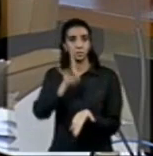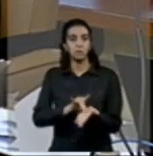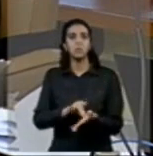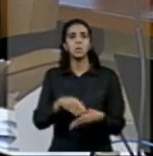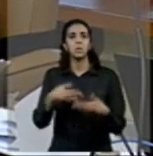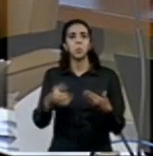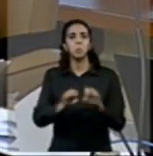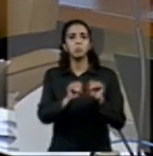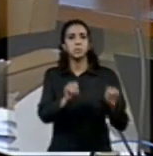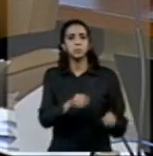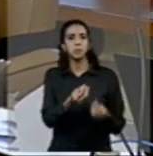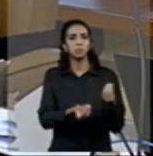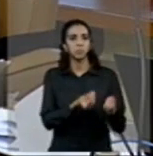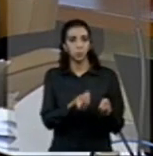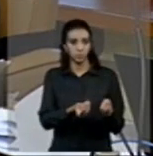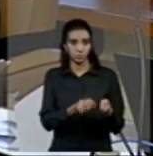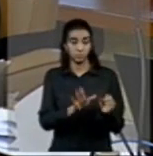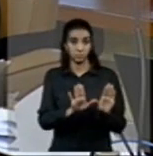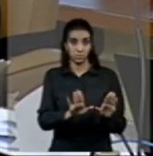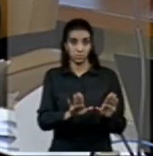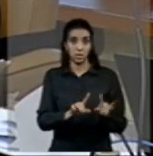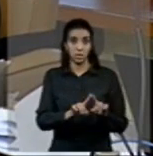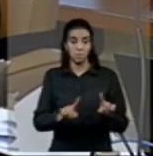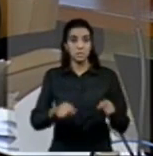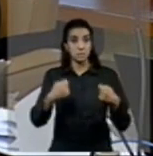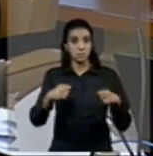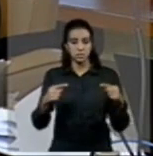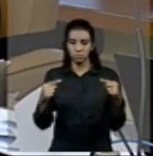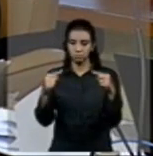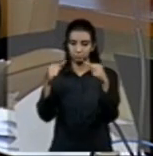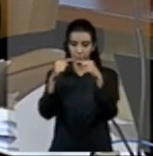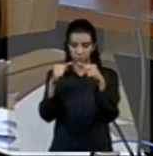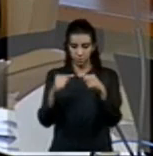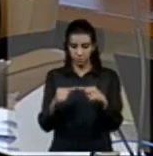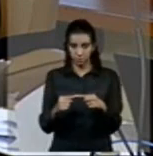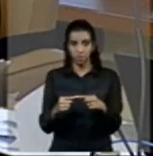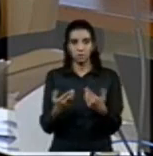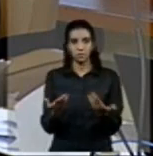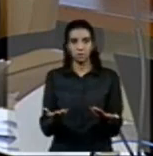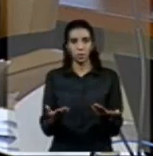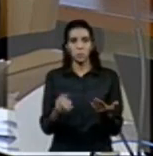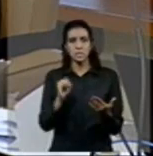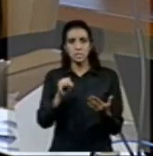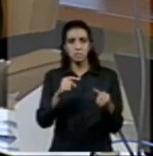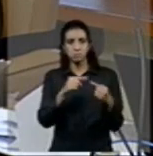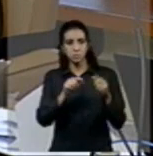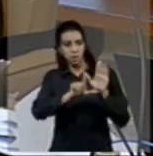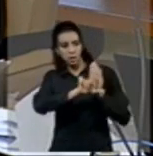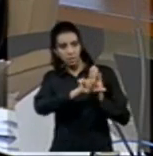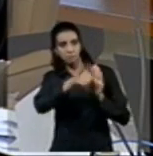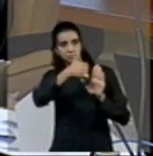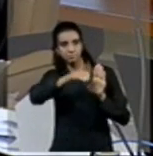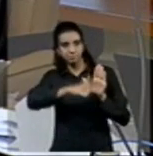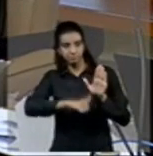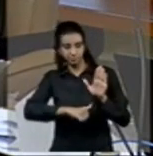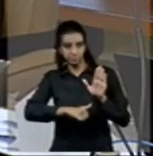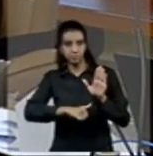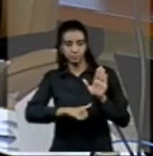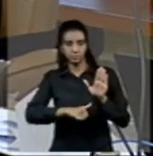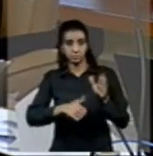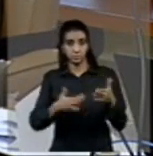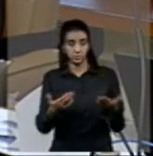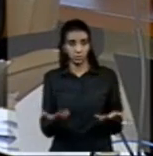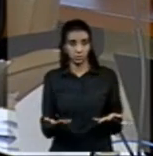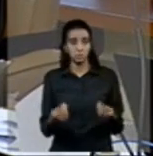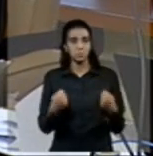do sistema, a exigência da coerência submete a análise de sua legalidade a uma